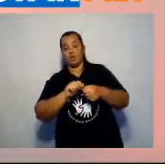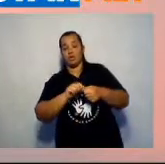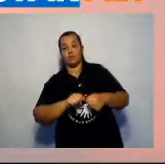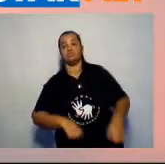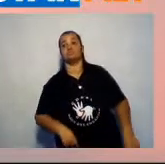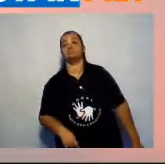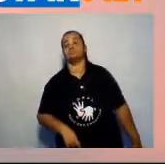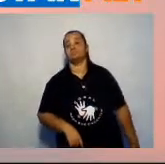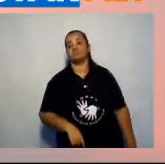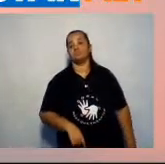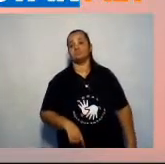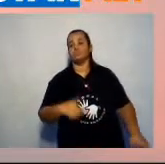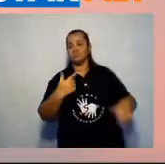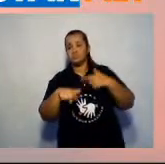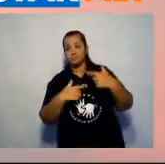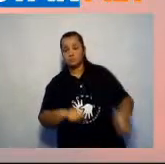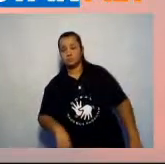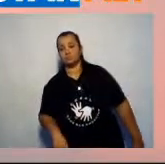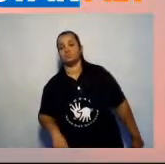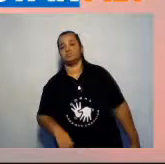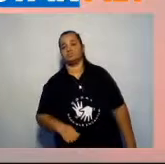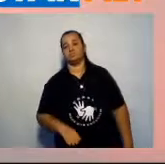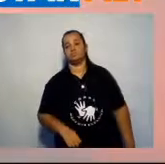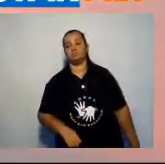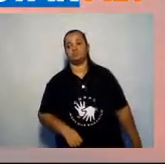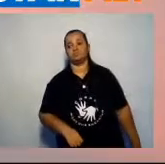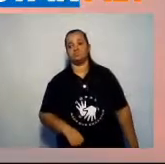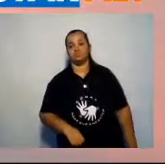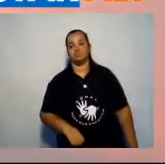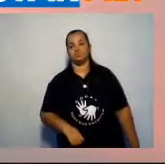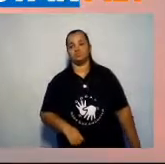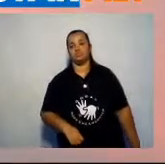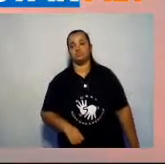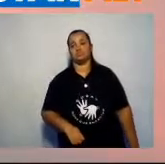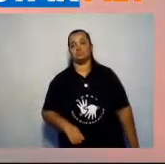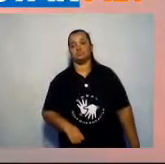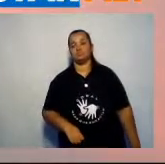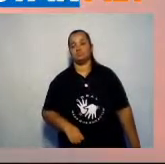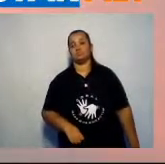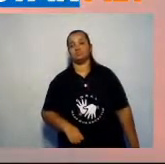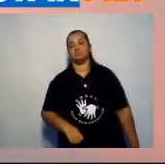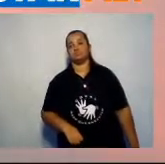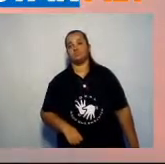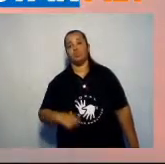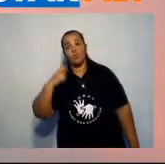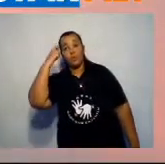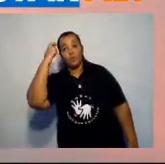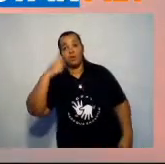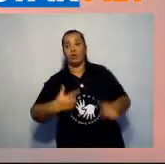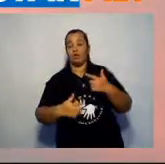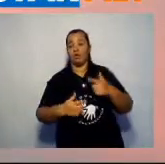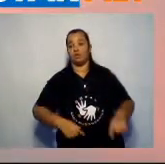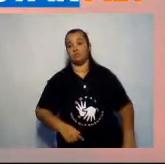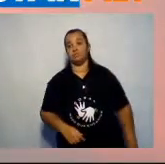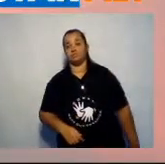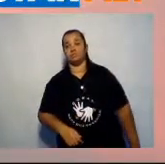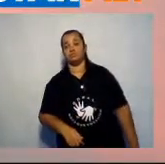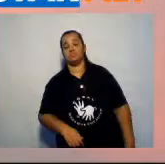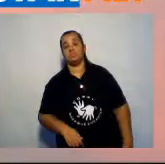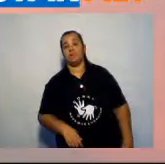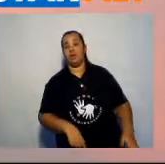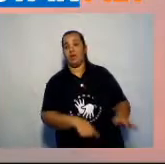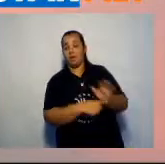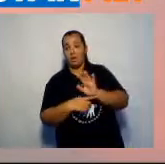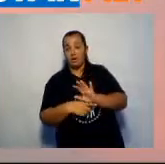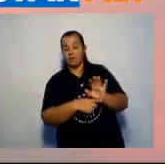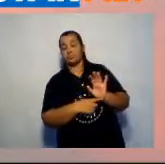é Pedro. Pedro, nosso amigo Pedro, está por aqui sempre marcando presença em Pedro Caetano, Produções Culturais, apoio o Departamento de Cultura e Turismo.